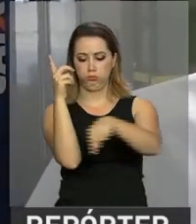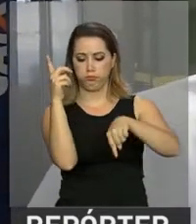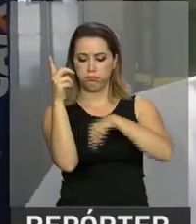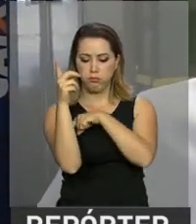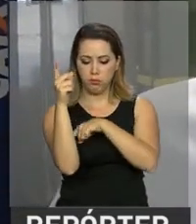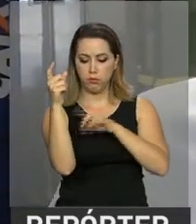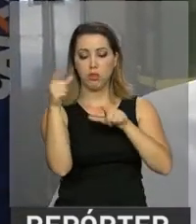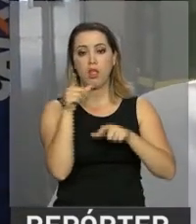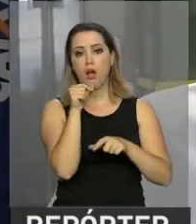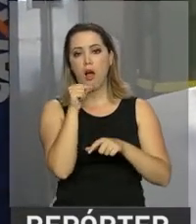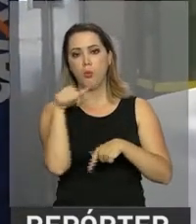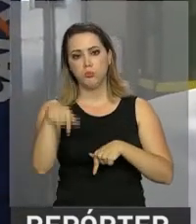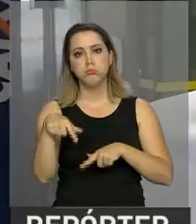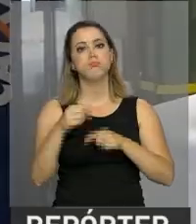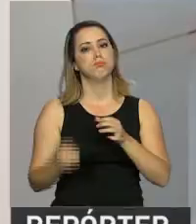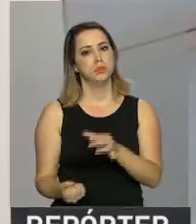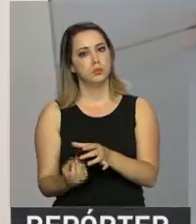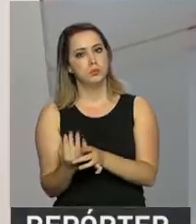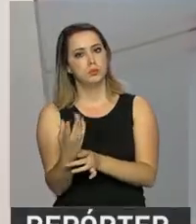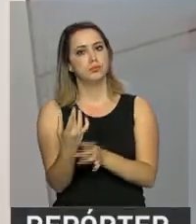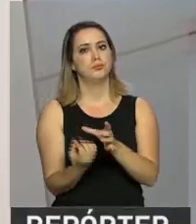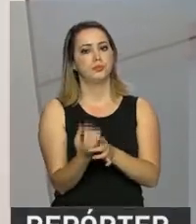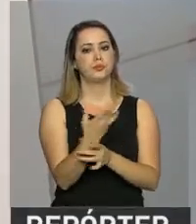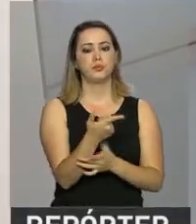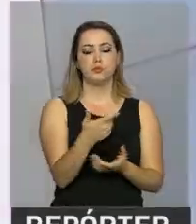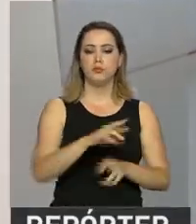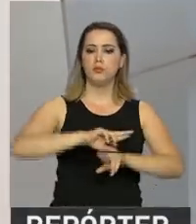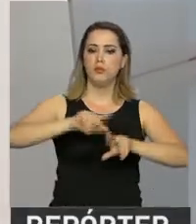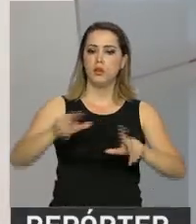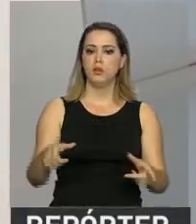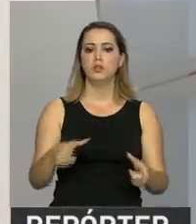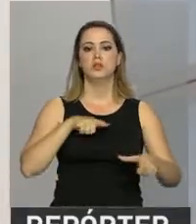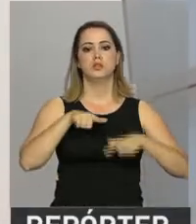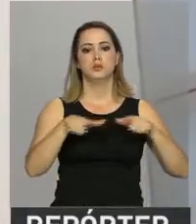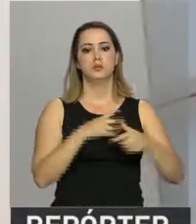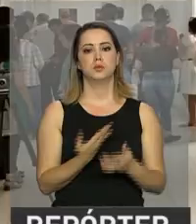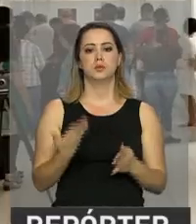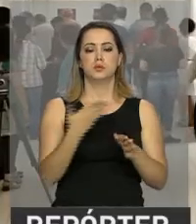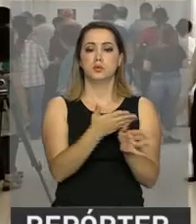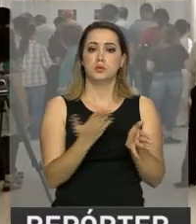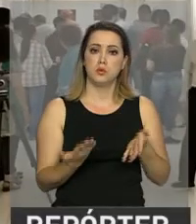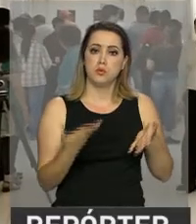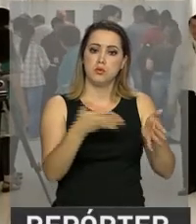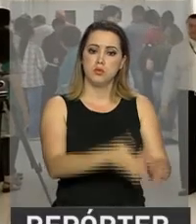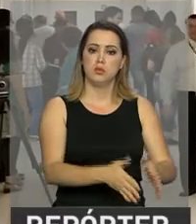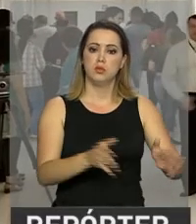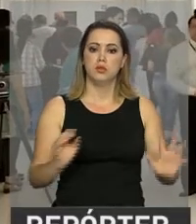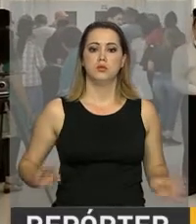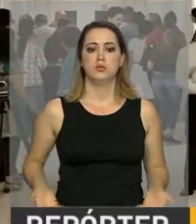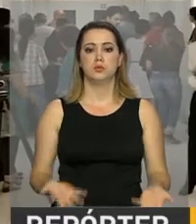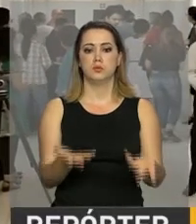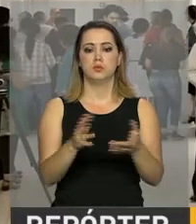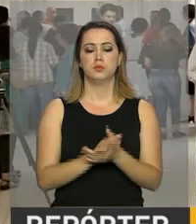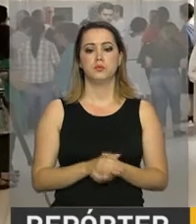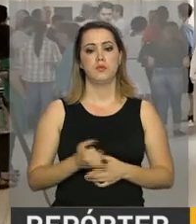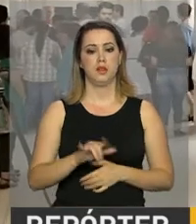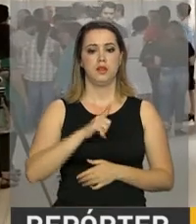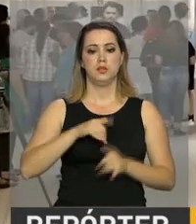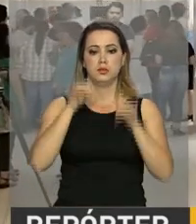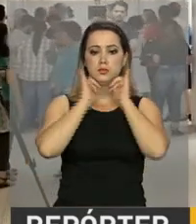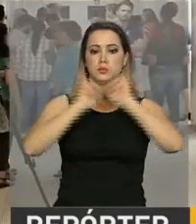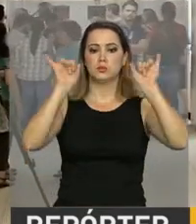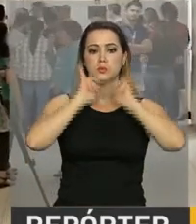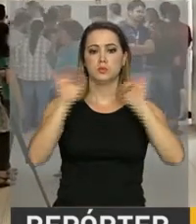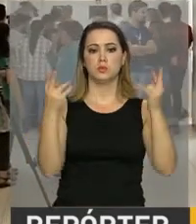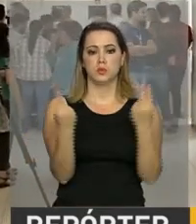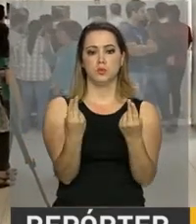criador. Então é importante que as pessoas também se mobilizem. Vários servidores entraram no mutirão. Se houver uma conscientização como essa que houve